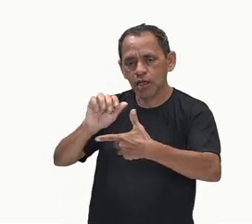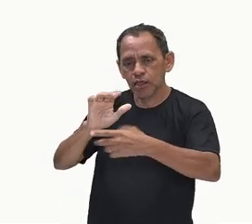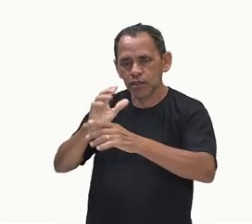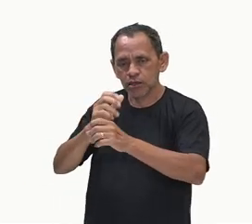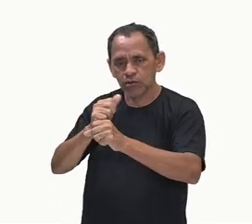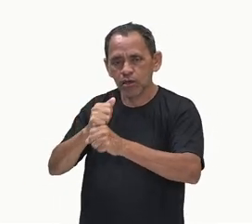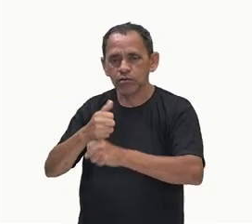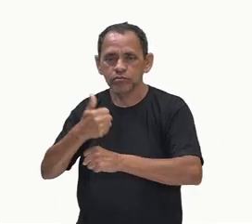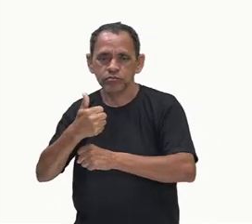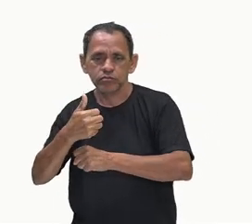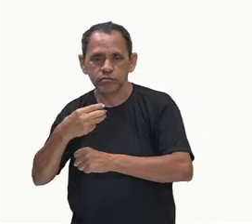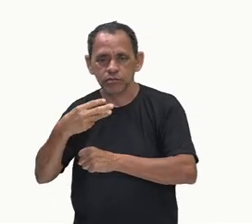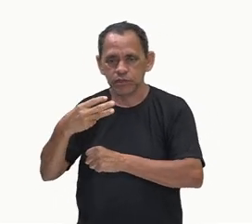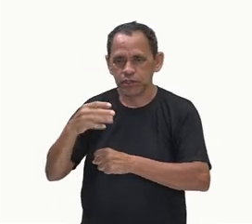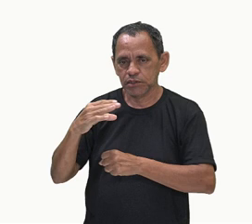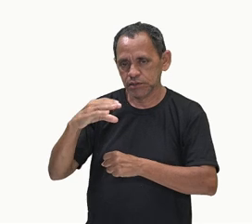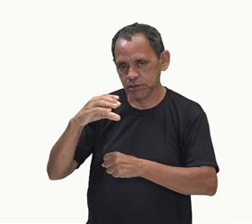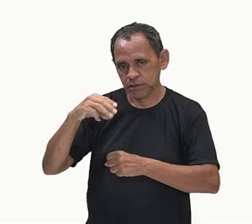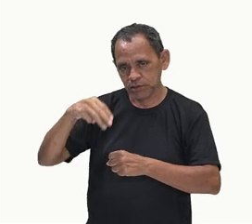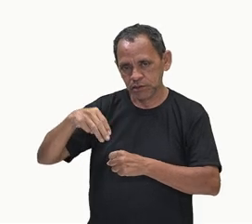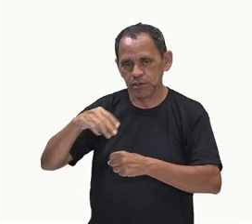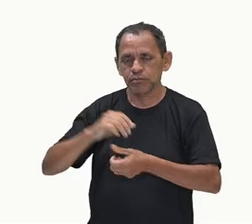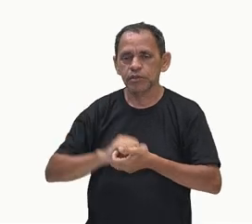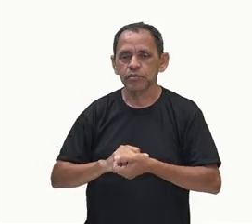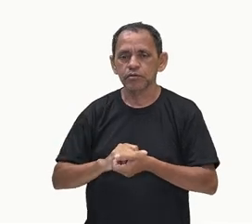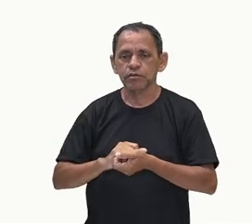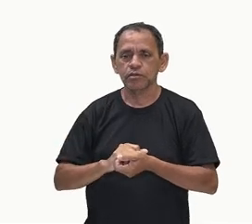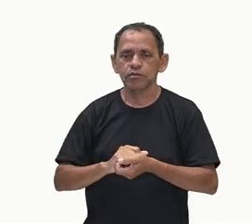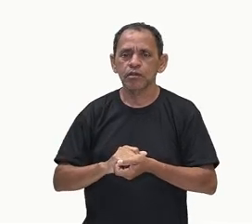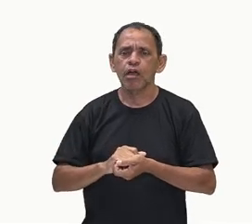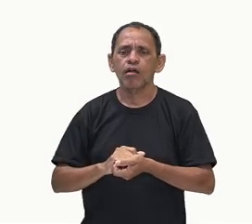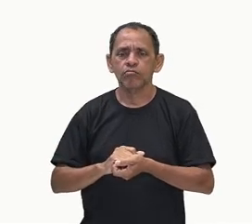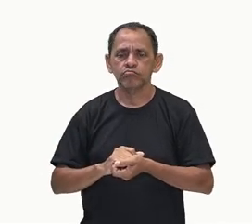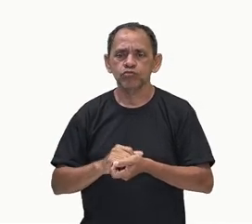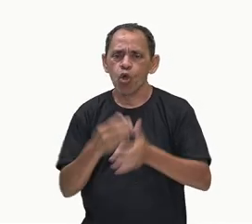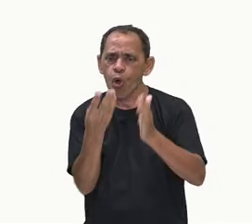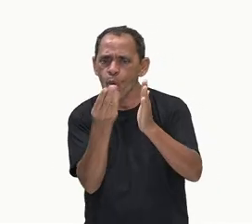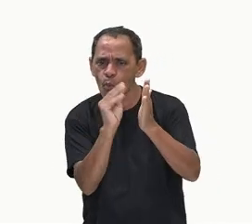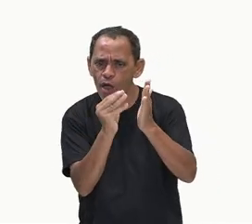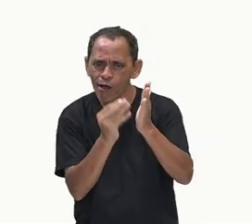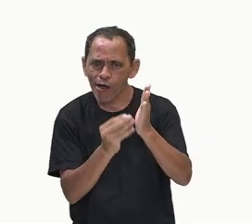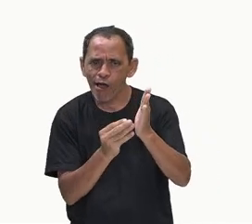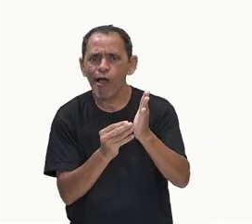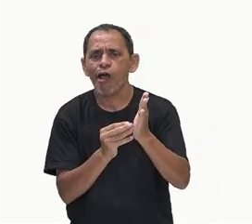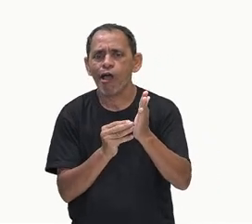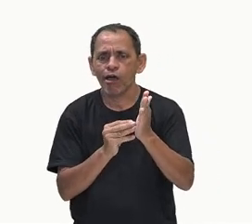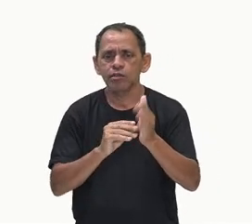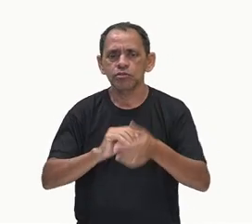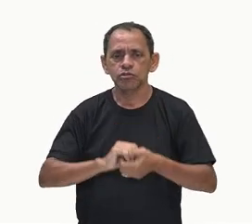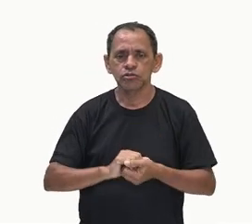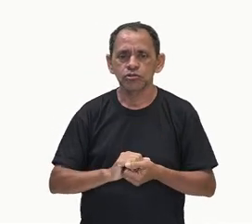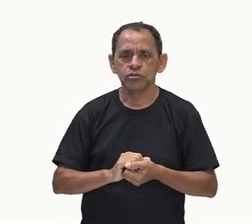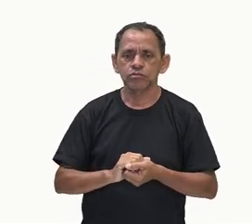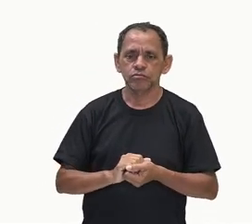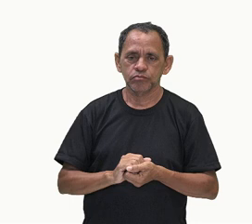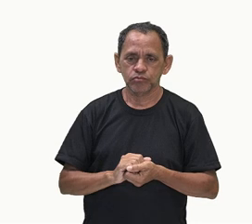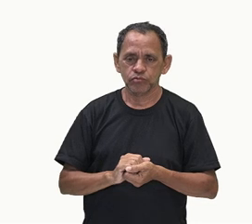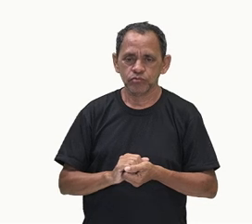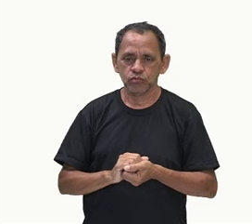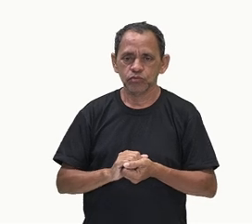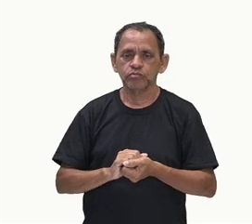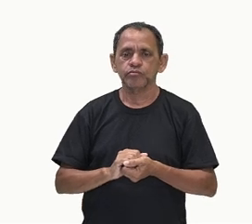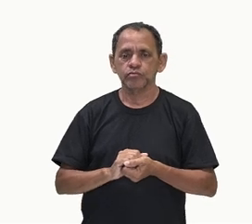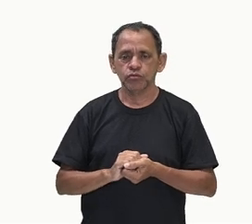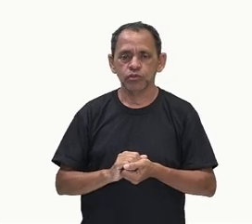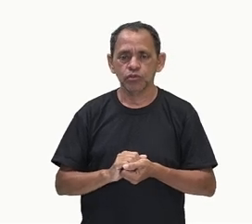13 cm então aplicando diretamente o teorema de Pitágoras a gente encontra o valor